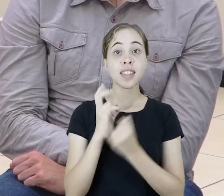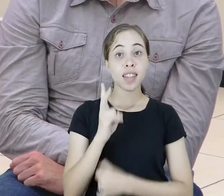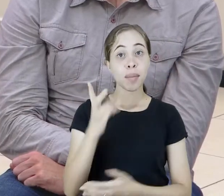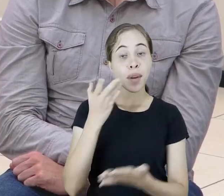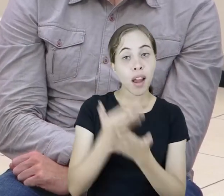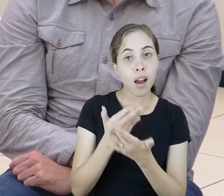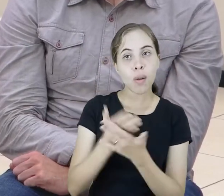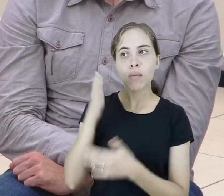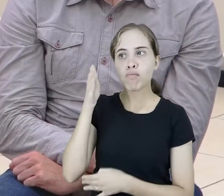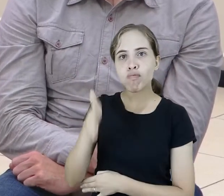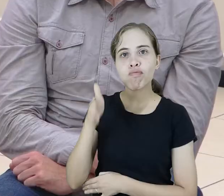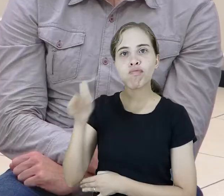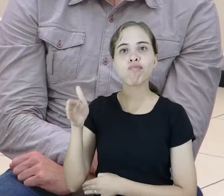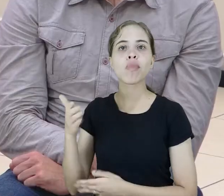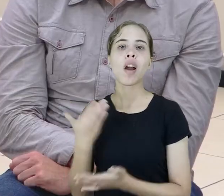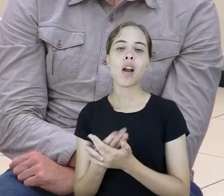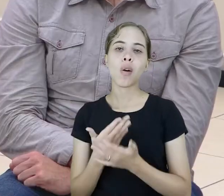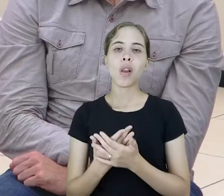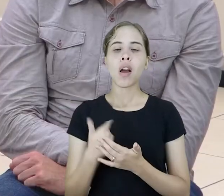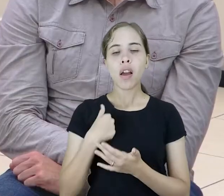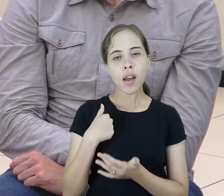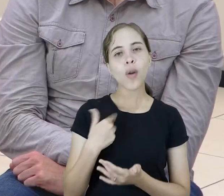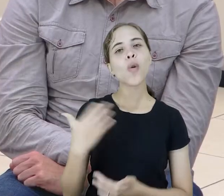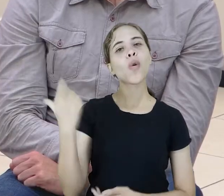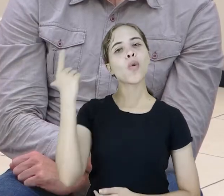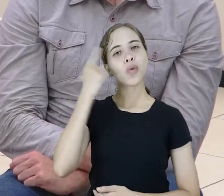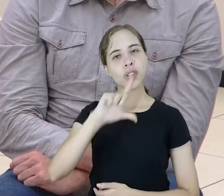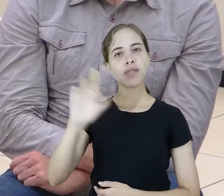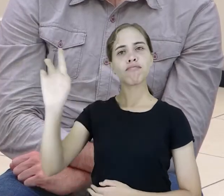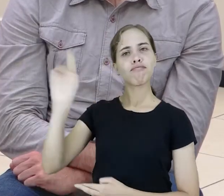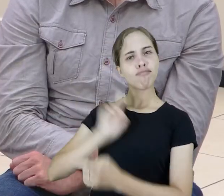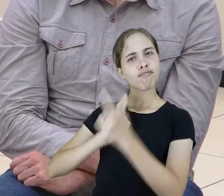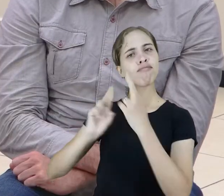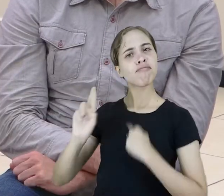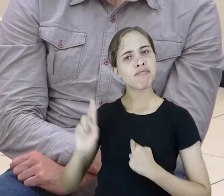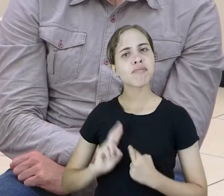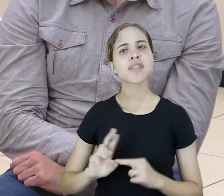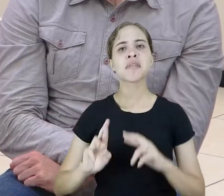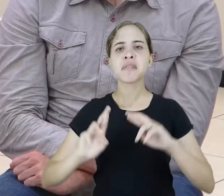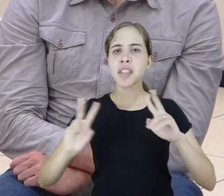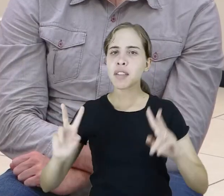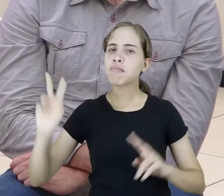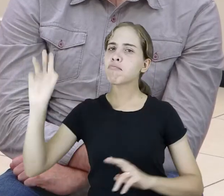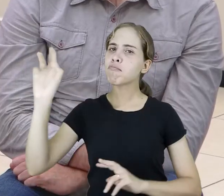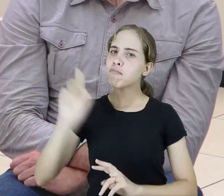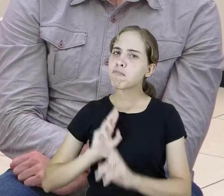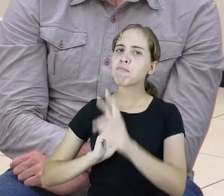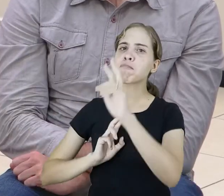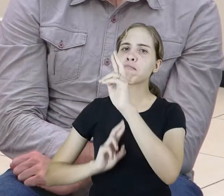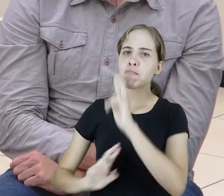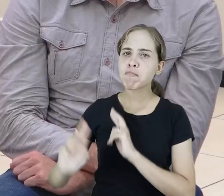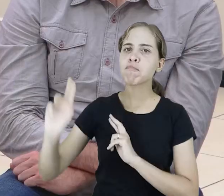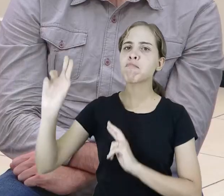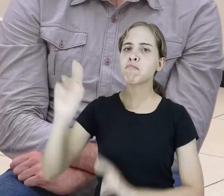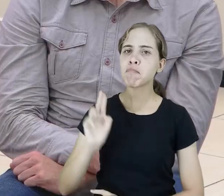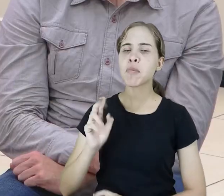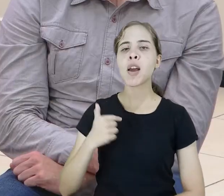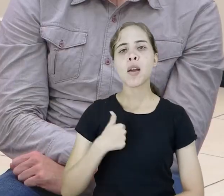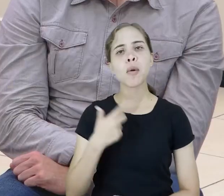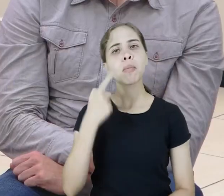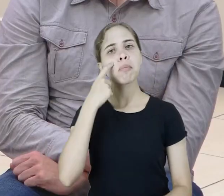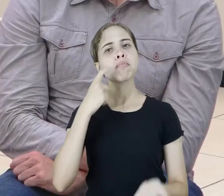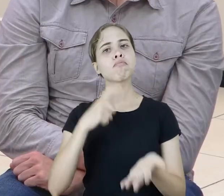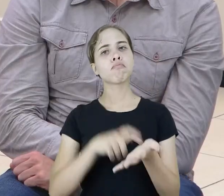que eu frequentava eu conseguia ter uma resposta diferente. Então, eu pude ver